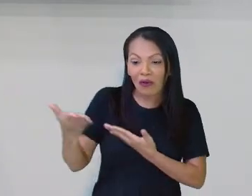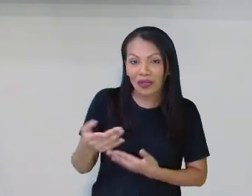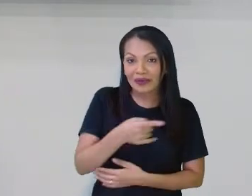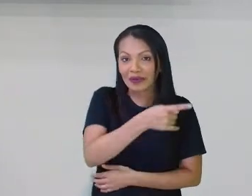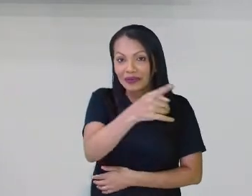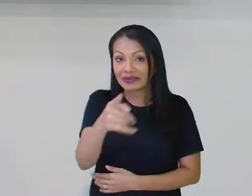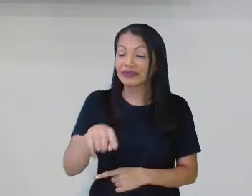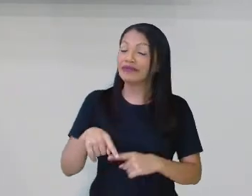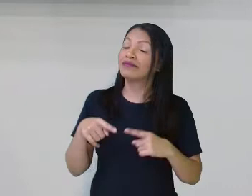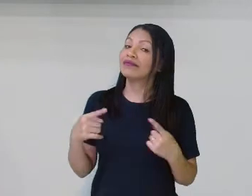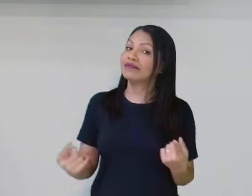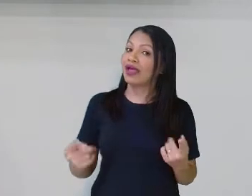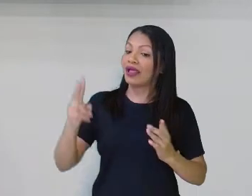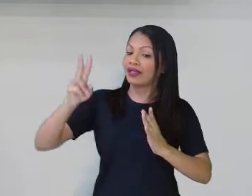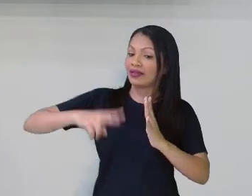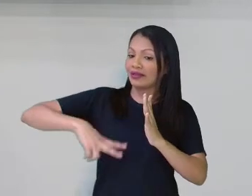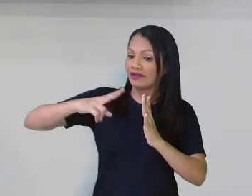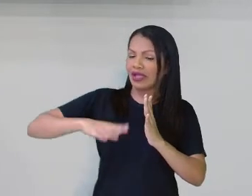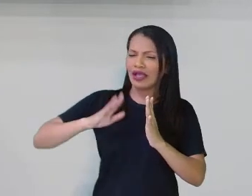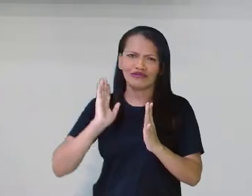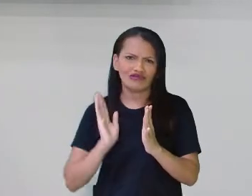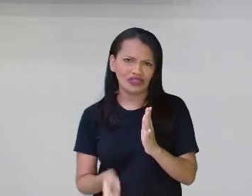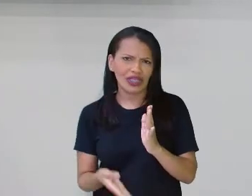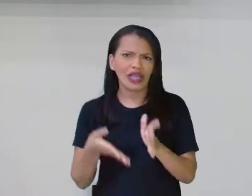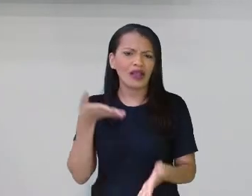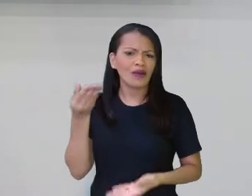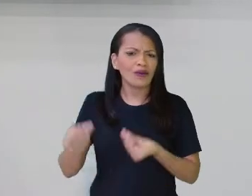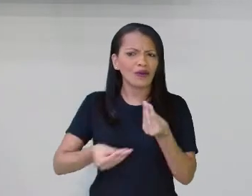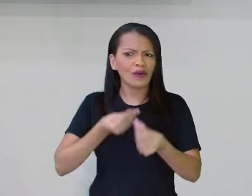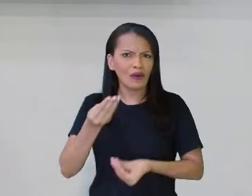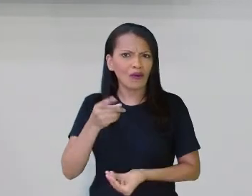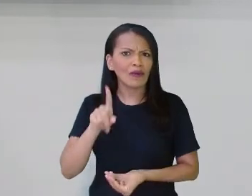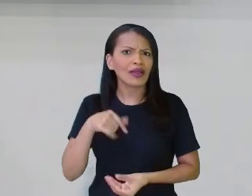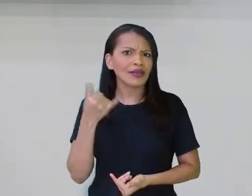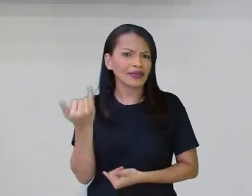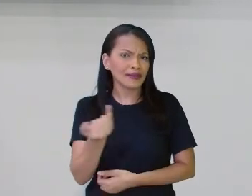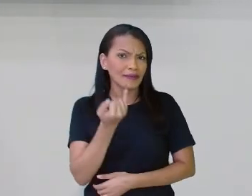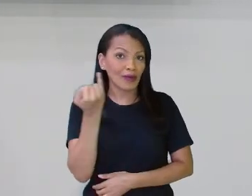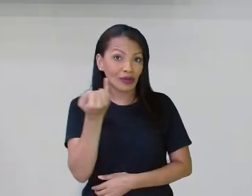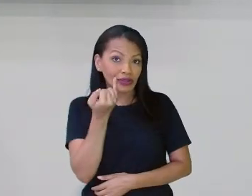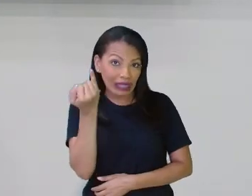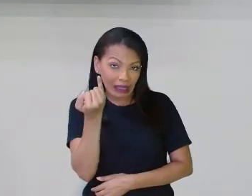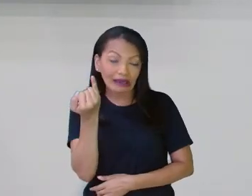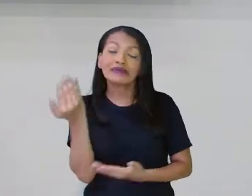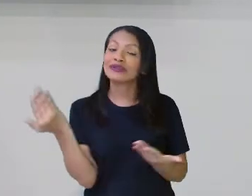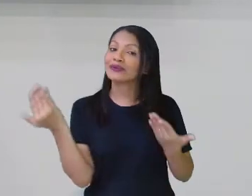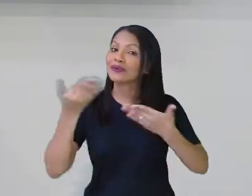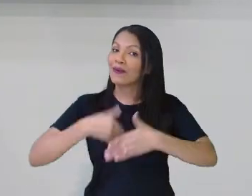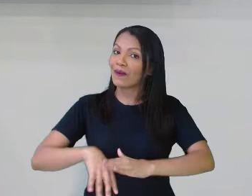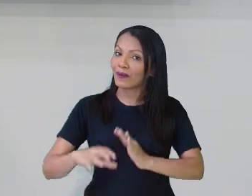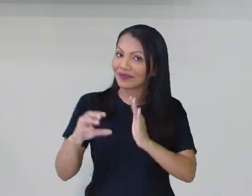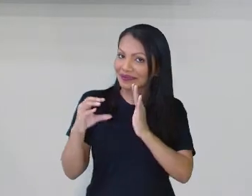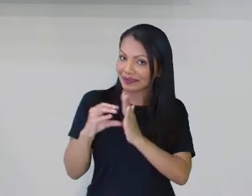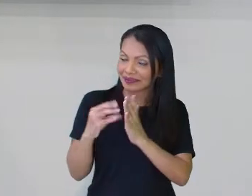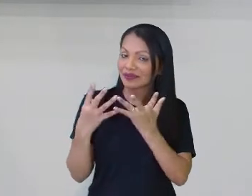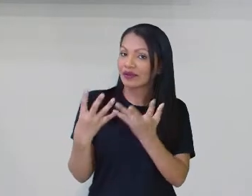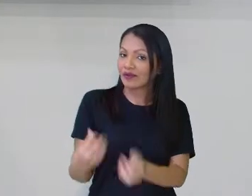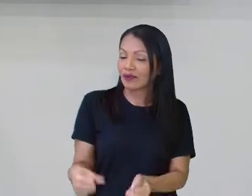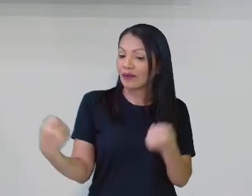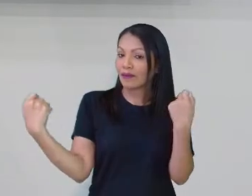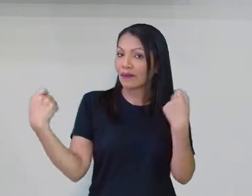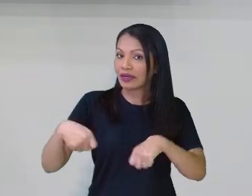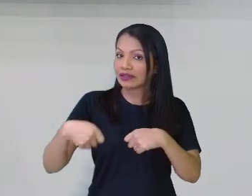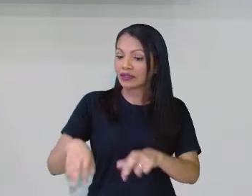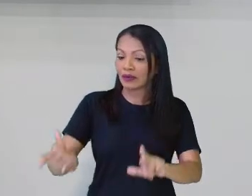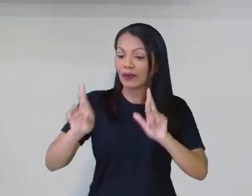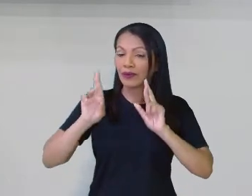nós estamos falando de leitura, já falamos desse momento que é muito importante, dessa etapa, não é? A gente realmente precisa emanar